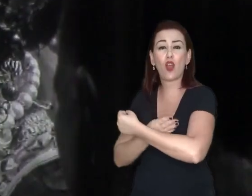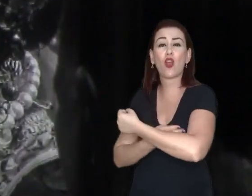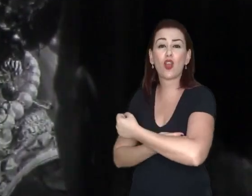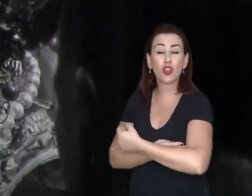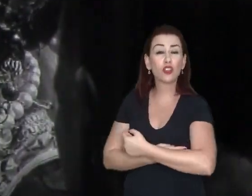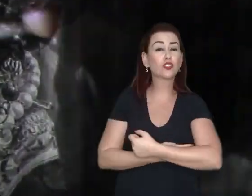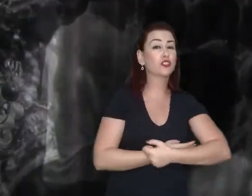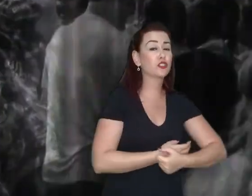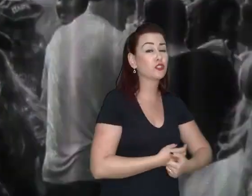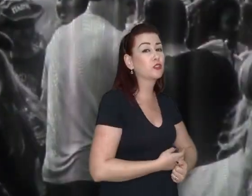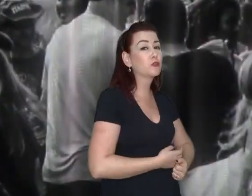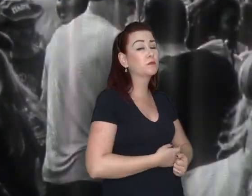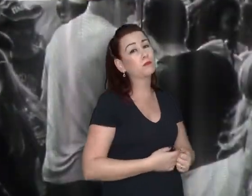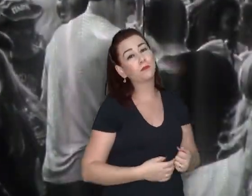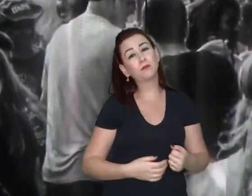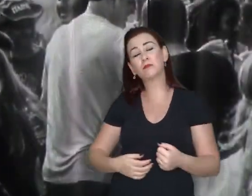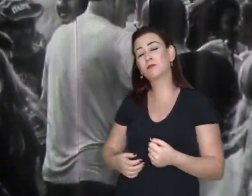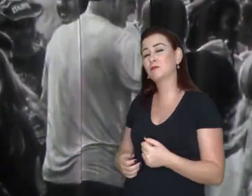forte.